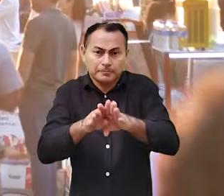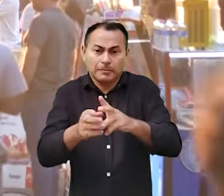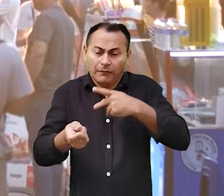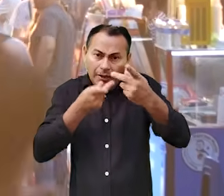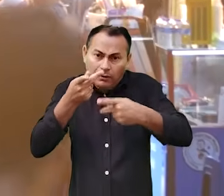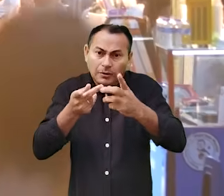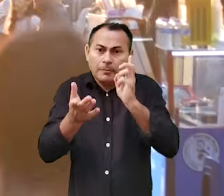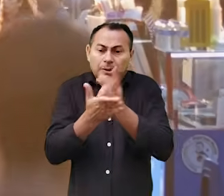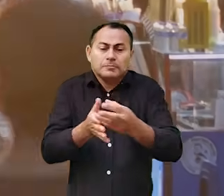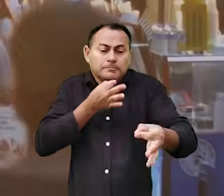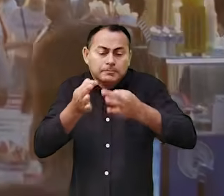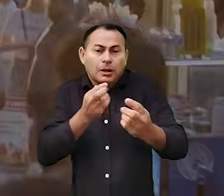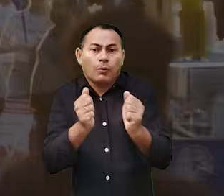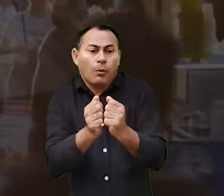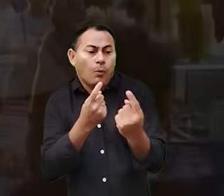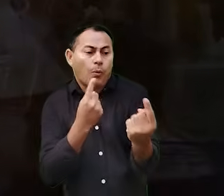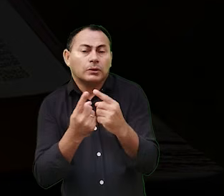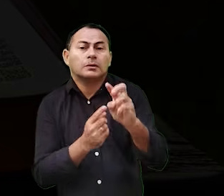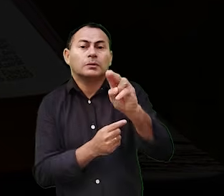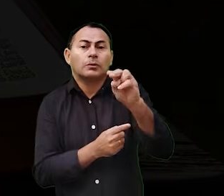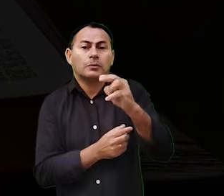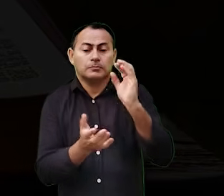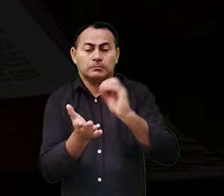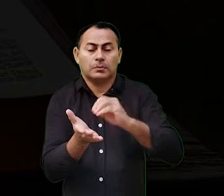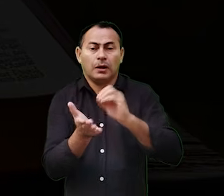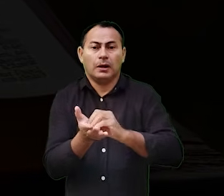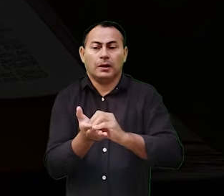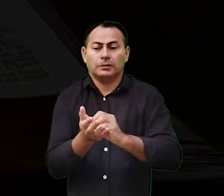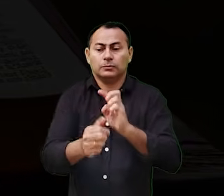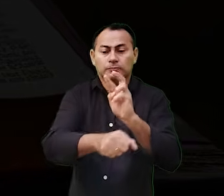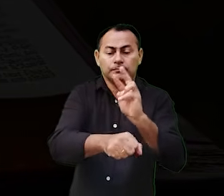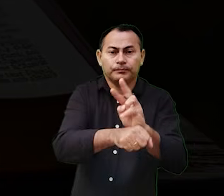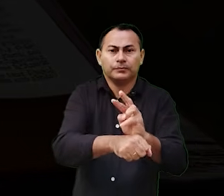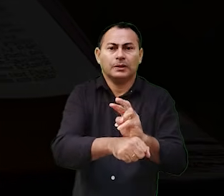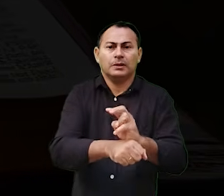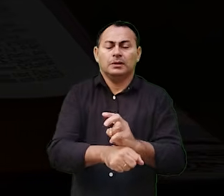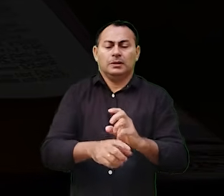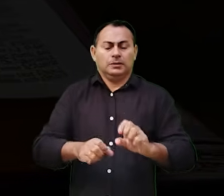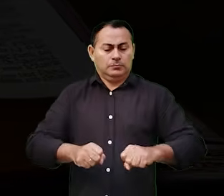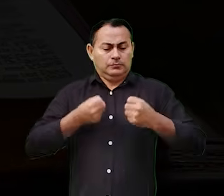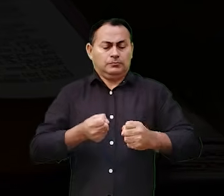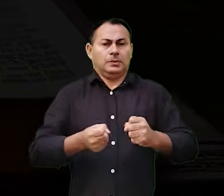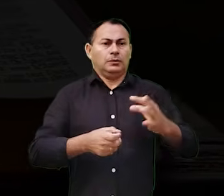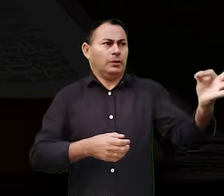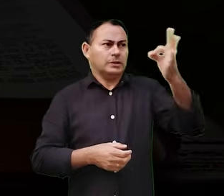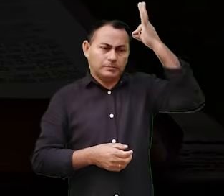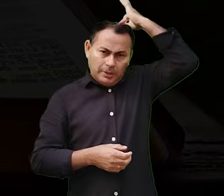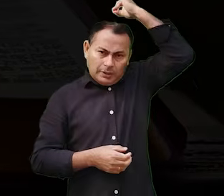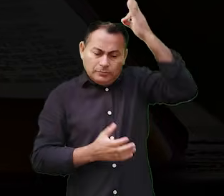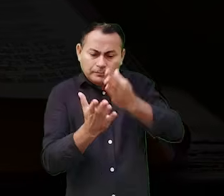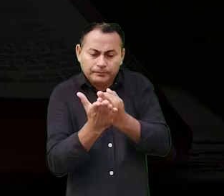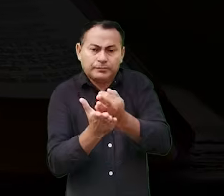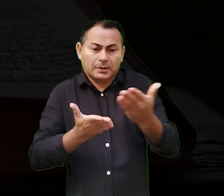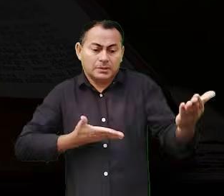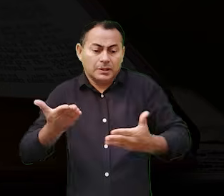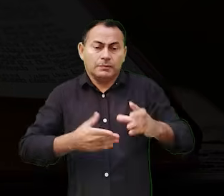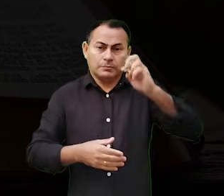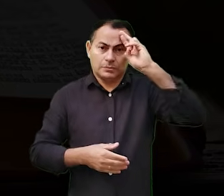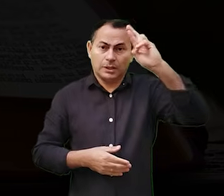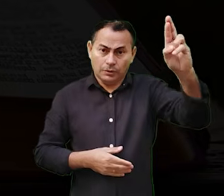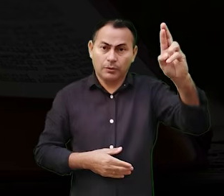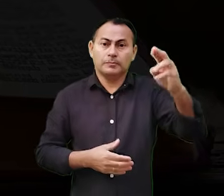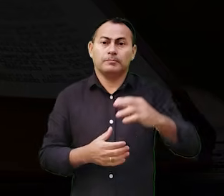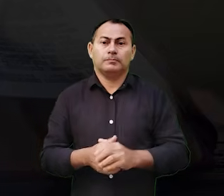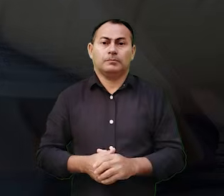ter uma mesma atitude uns para com os outros. Nunca lhes falte o zelo, sejam fervorosos no espírito, sirvam